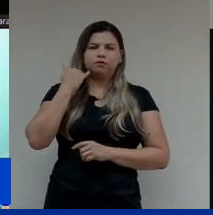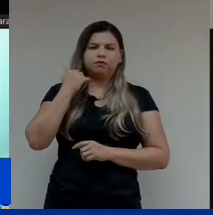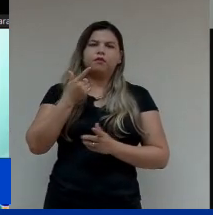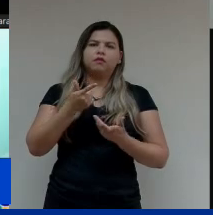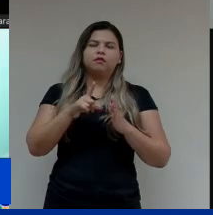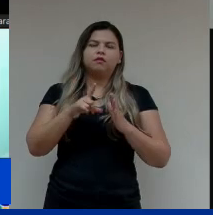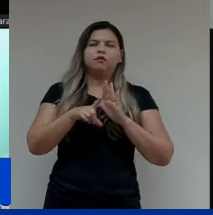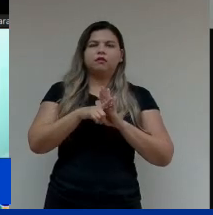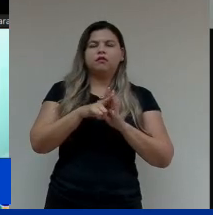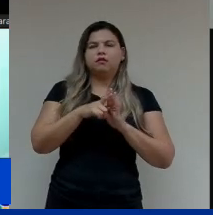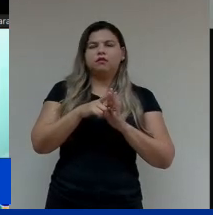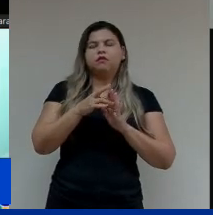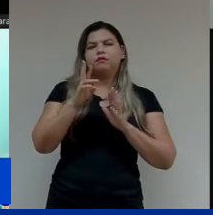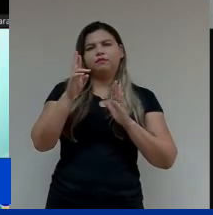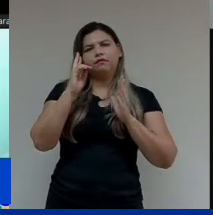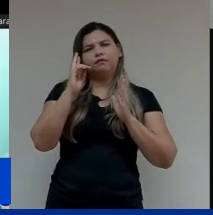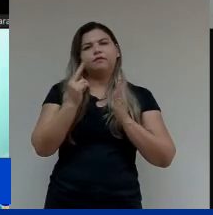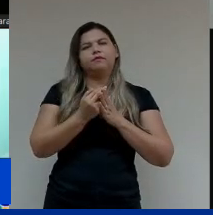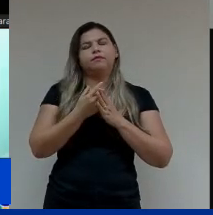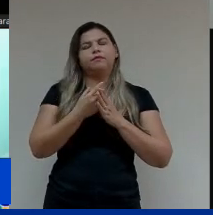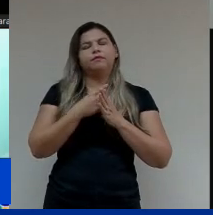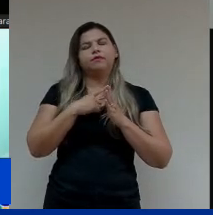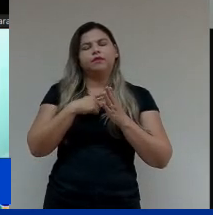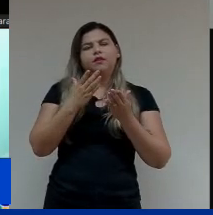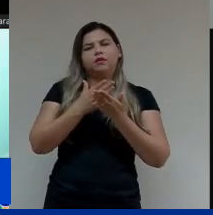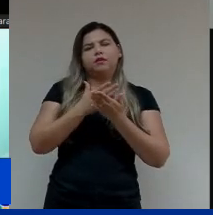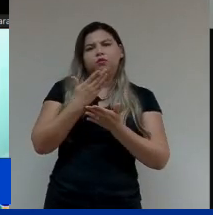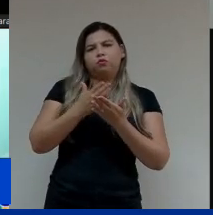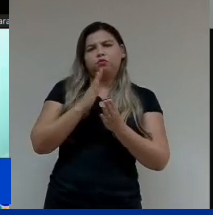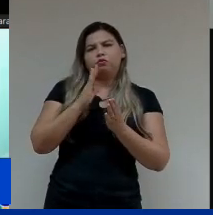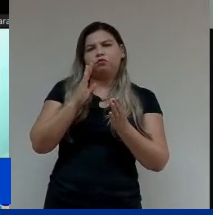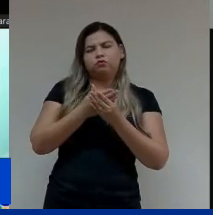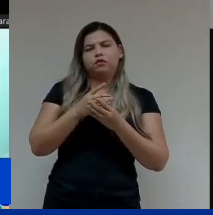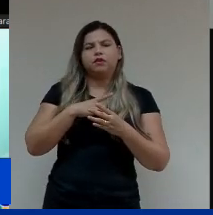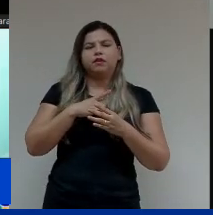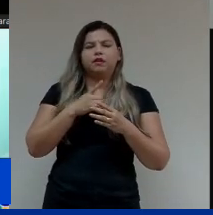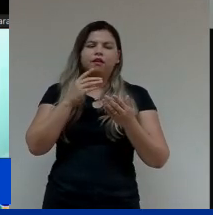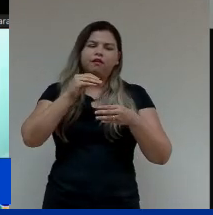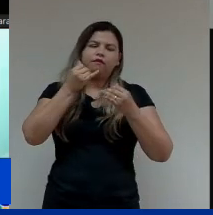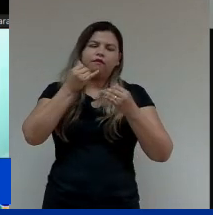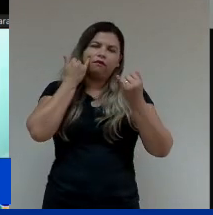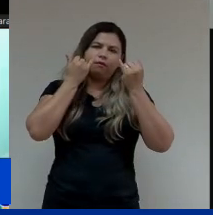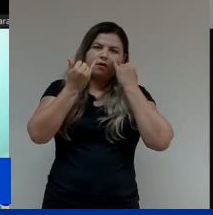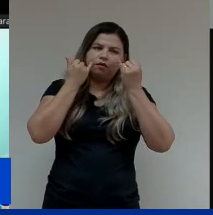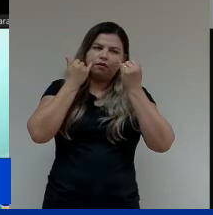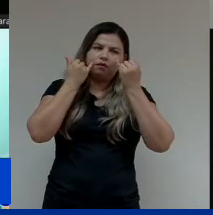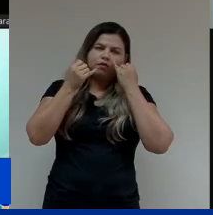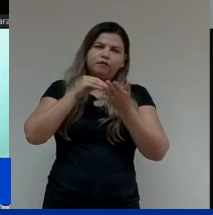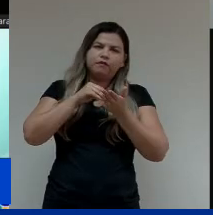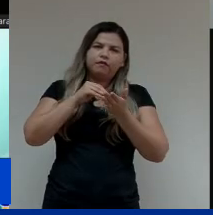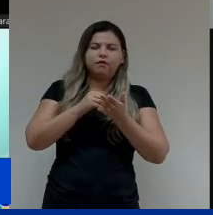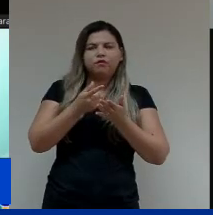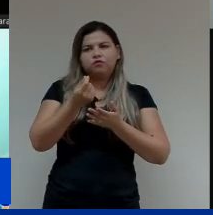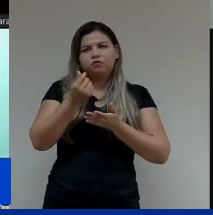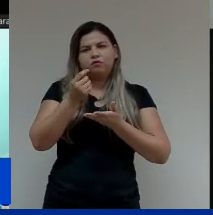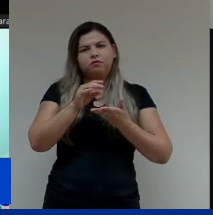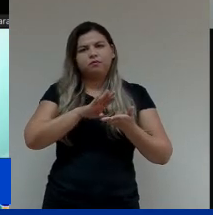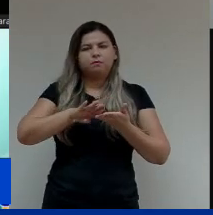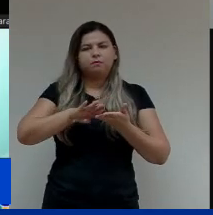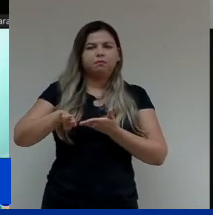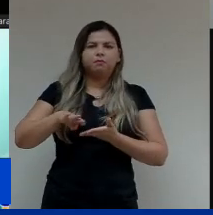e ainda que inexistem nos autos qualquer evidência de irregularidade ou desvios,